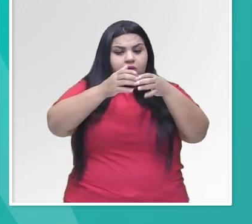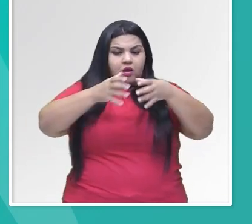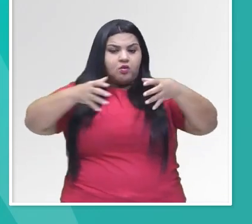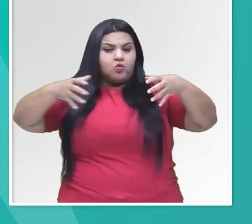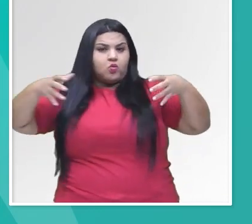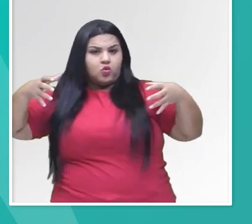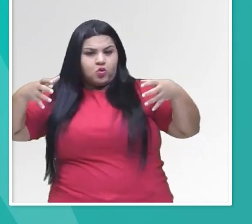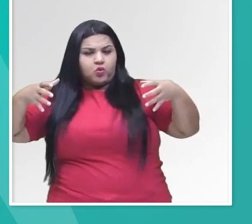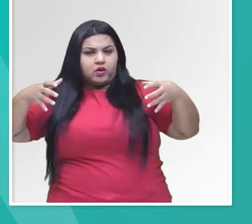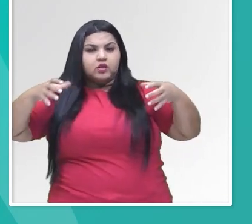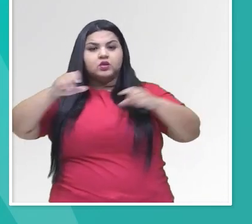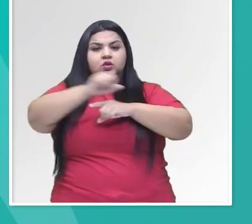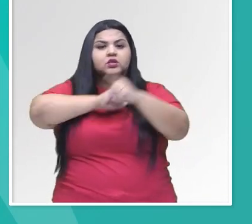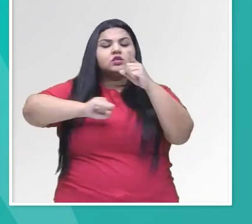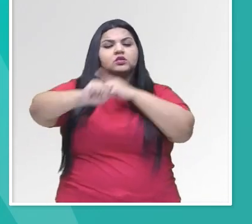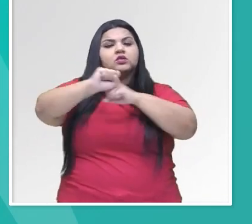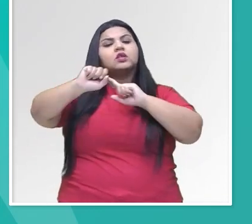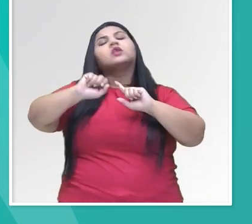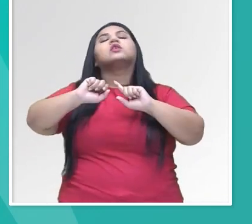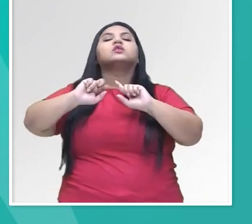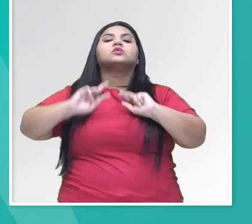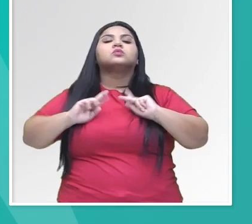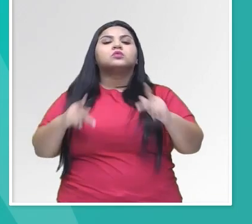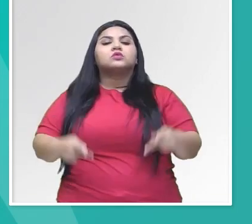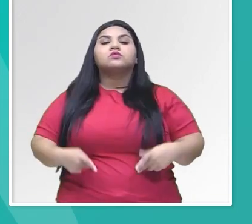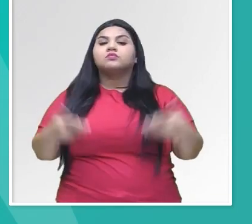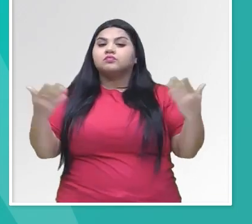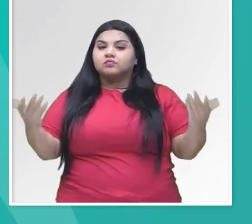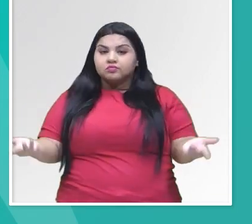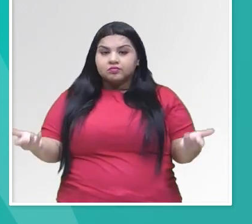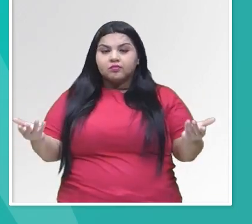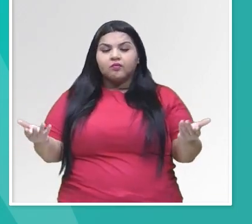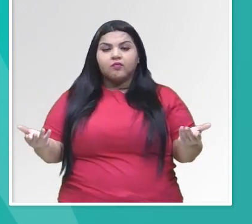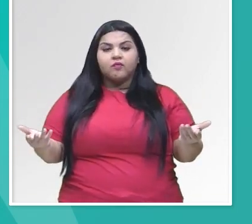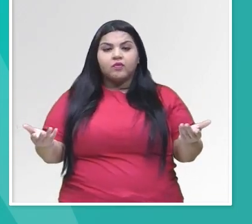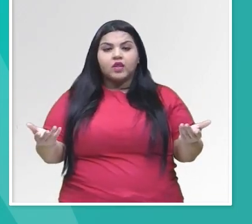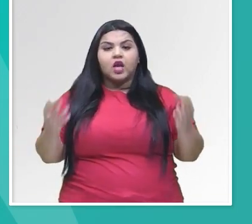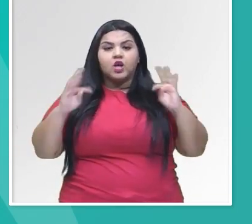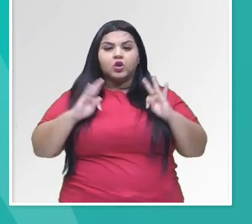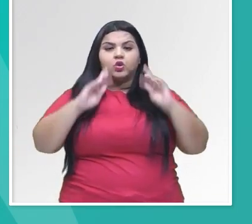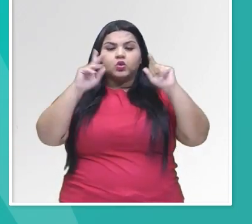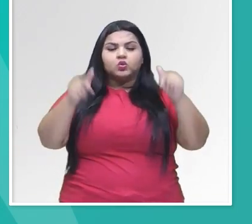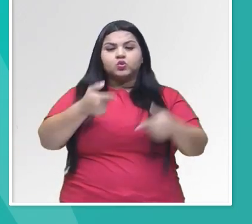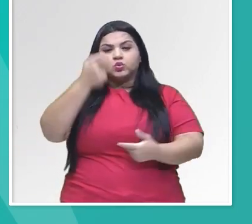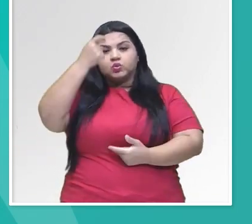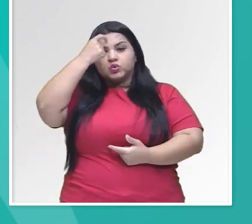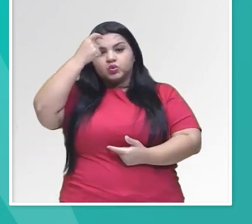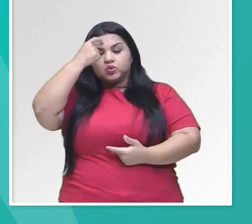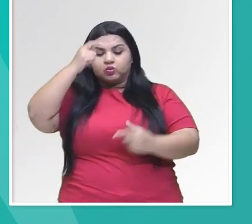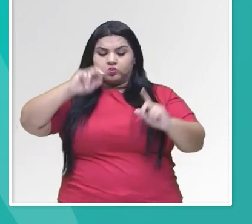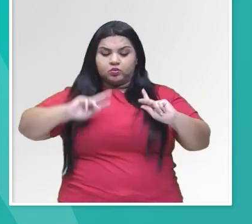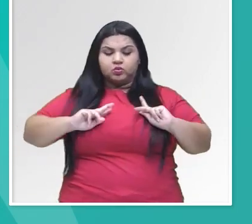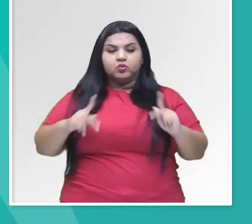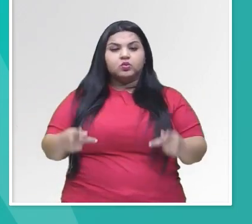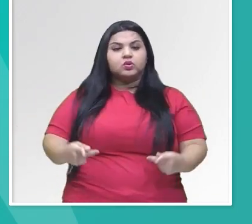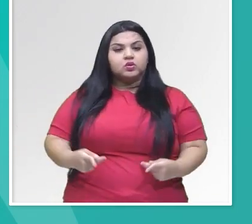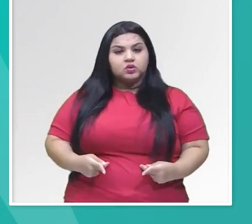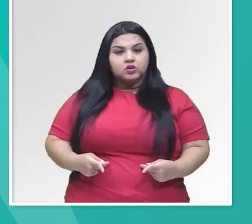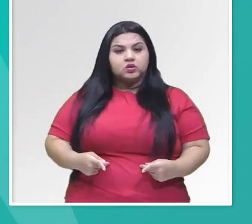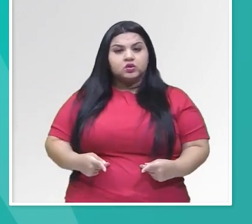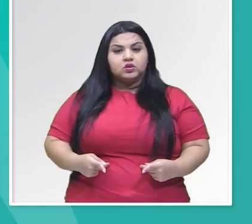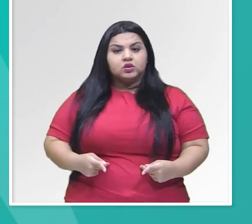grupo, a sociedade humana? Muito bem. Em toda esta concepção humana